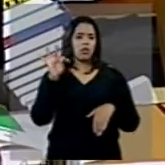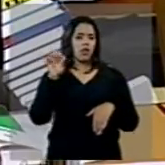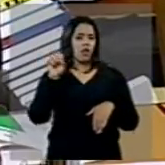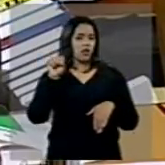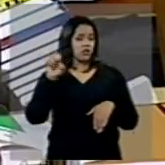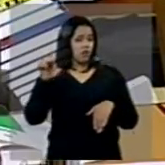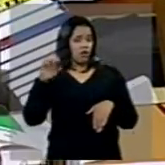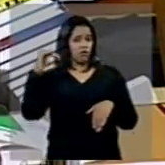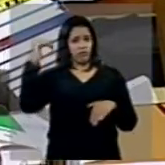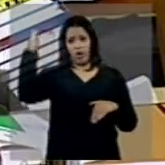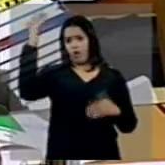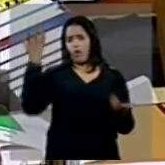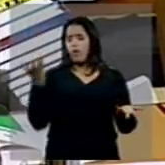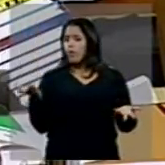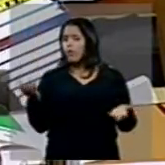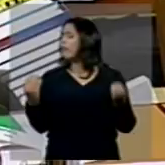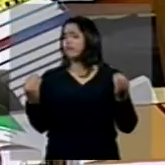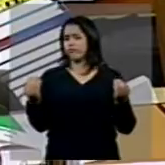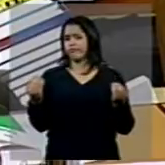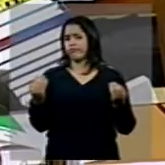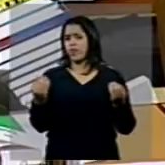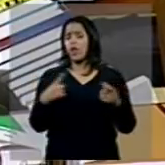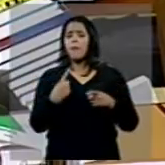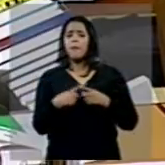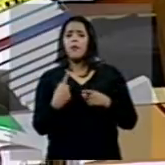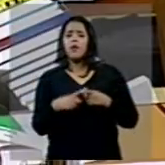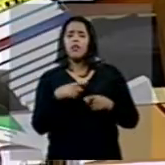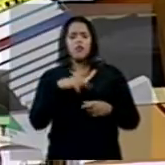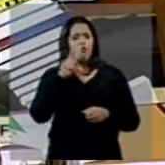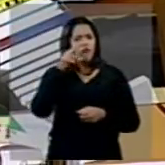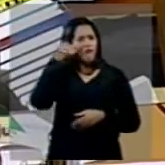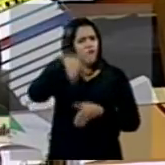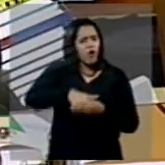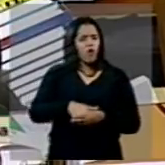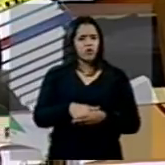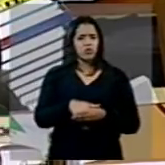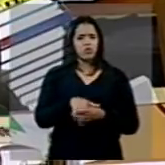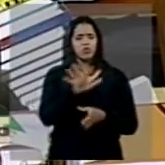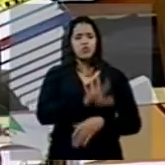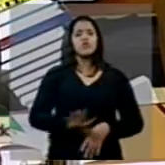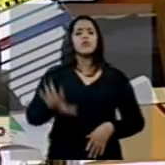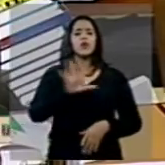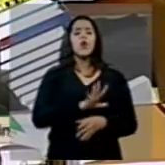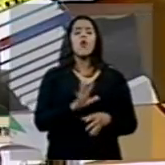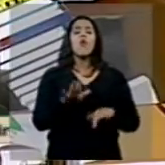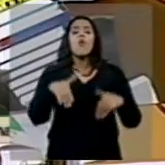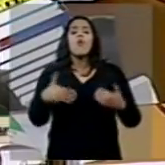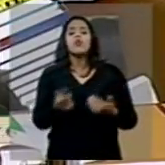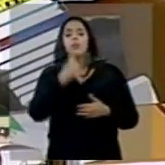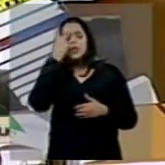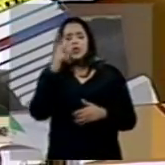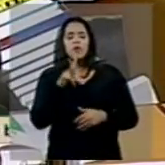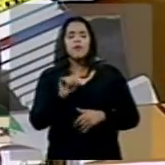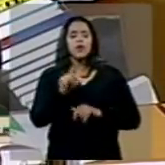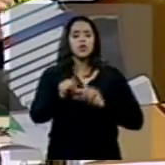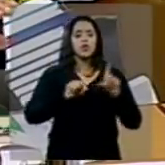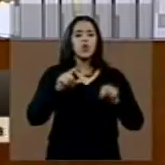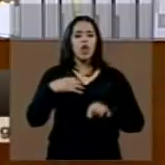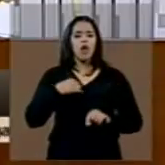Federal, em detrimento do voto, do sufrágio quanto à escolha dos representantes. É como